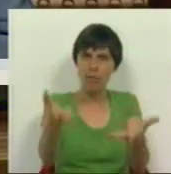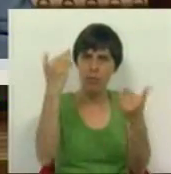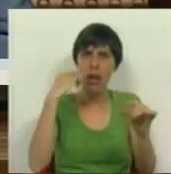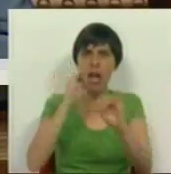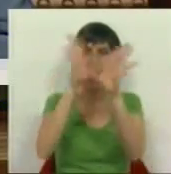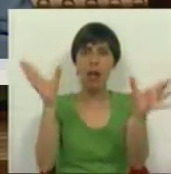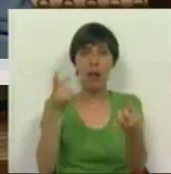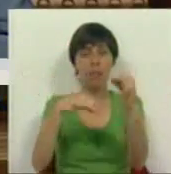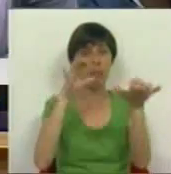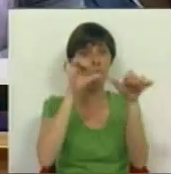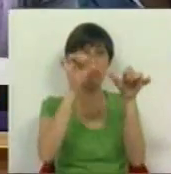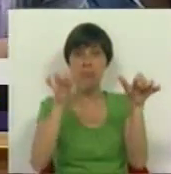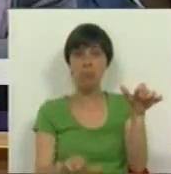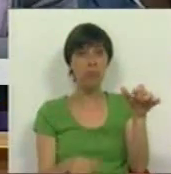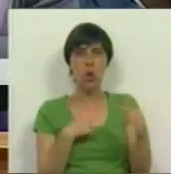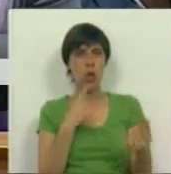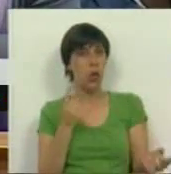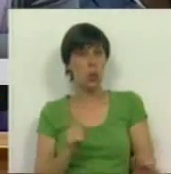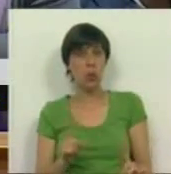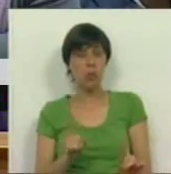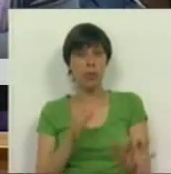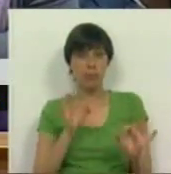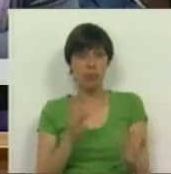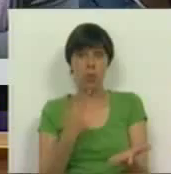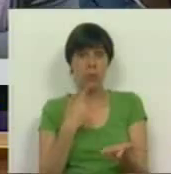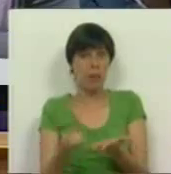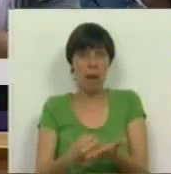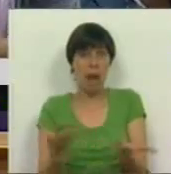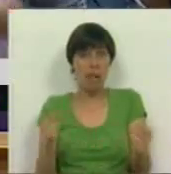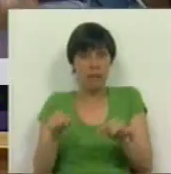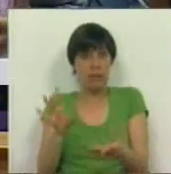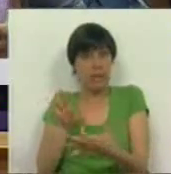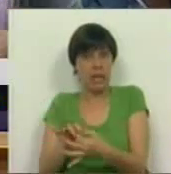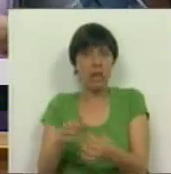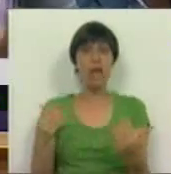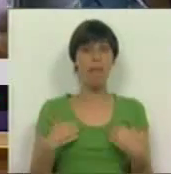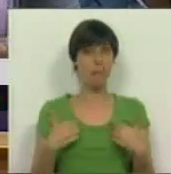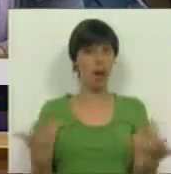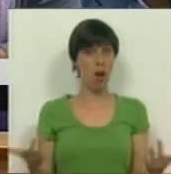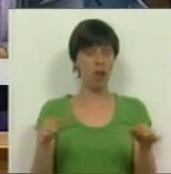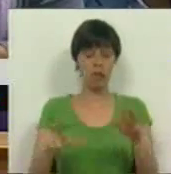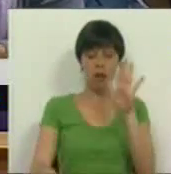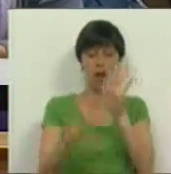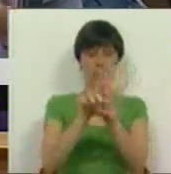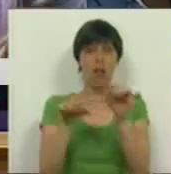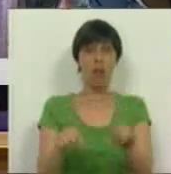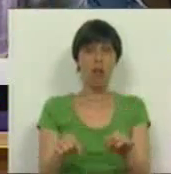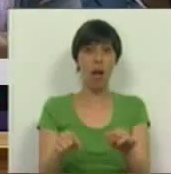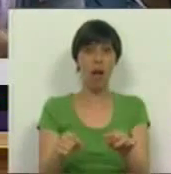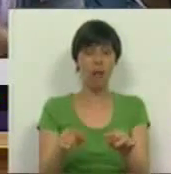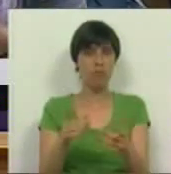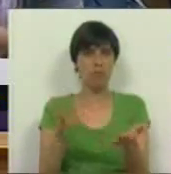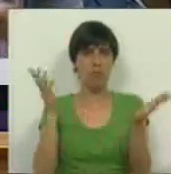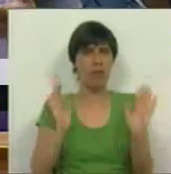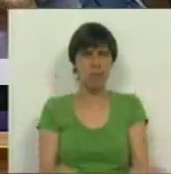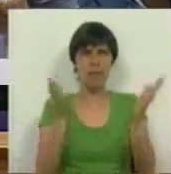todas, porque da sua intervenção não se percebeu rigorosamente nada disto. E, portanto, para nós, porque esta lei é